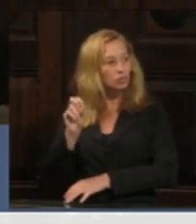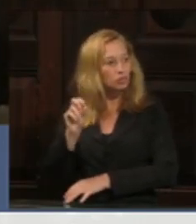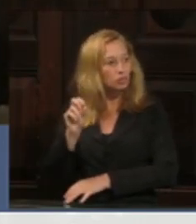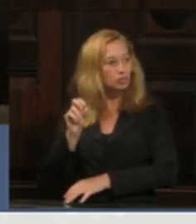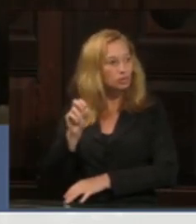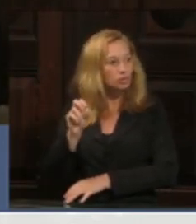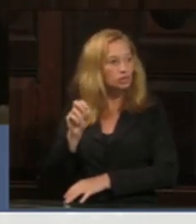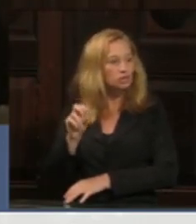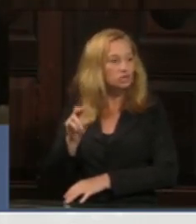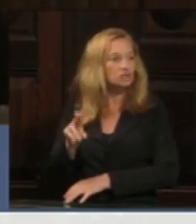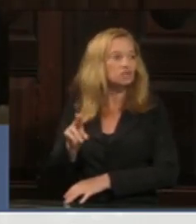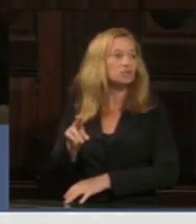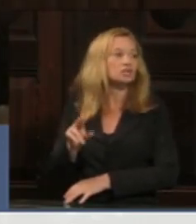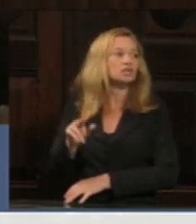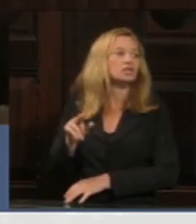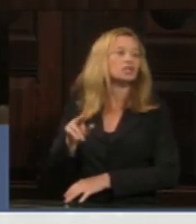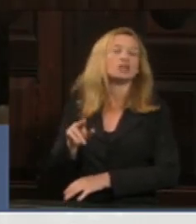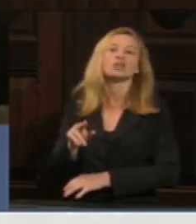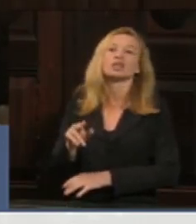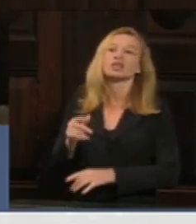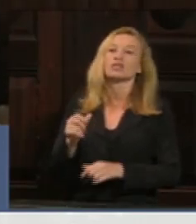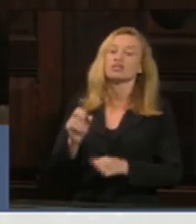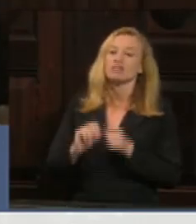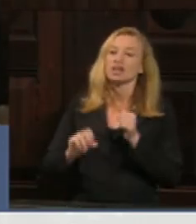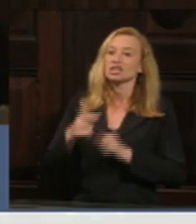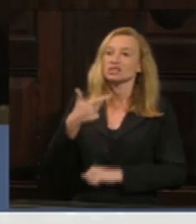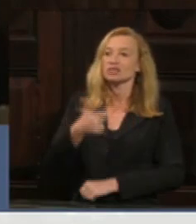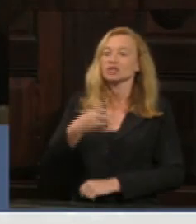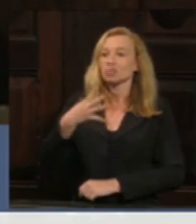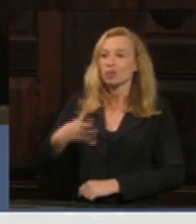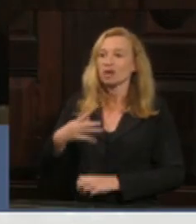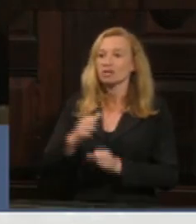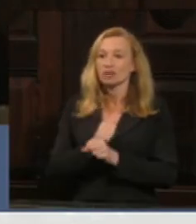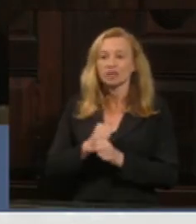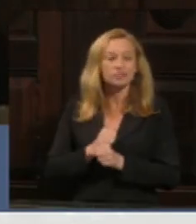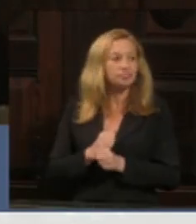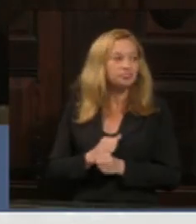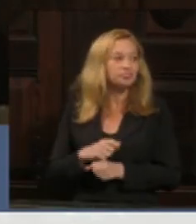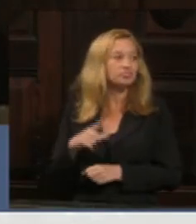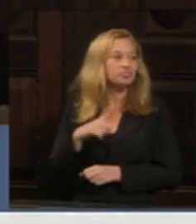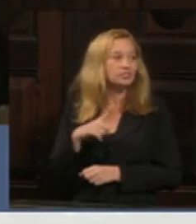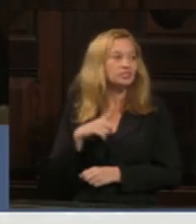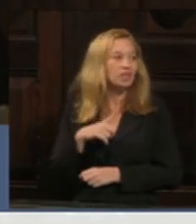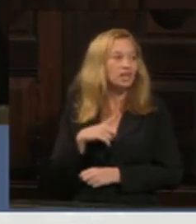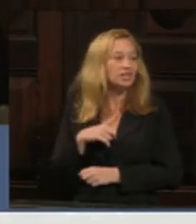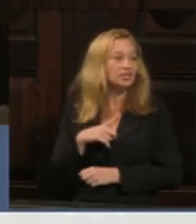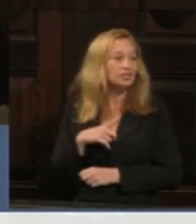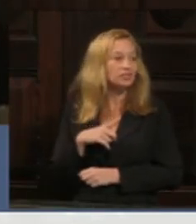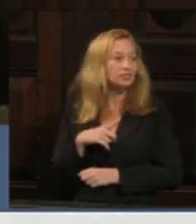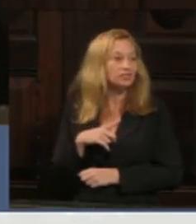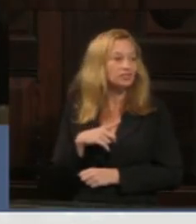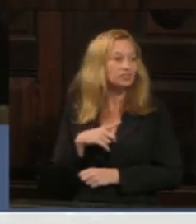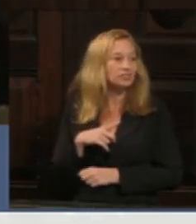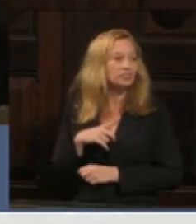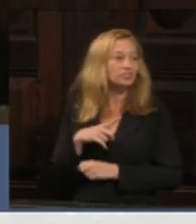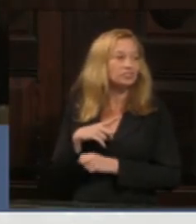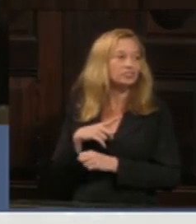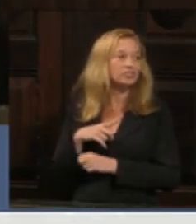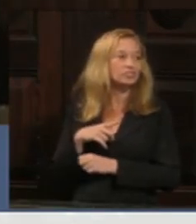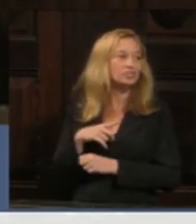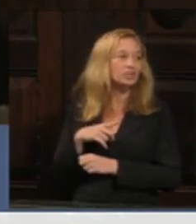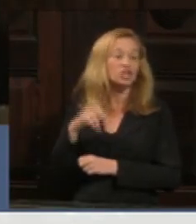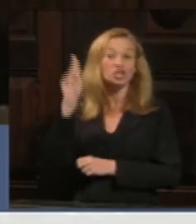emancipação política administrativa. Carapebus que eu tenho um laço familiar. A minha mãe, pela minha